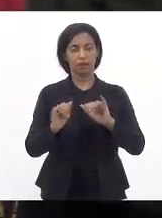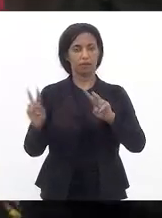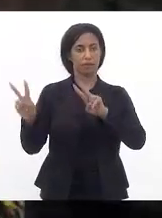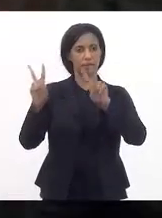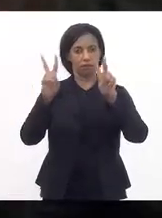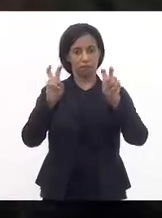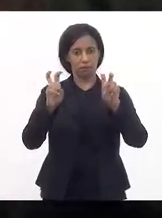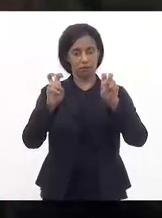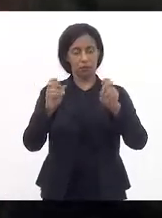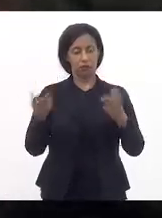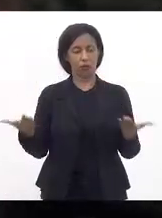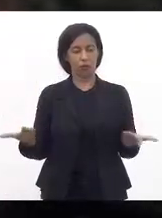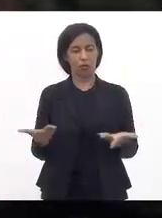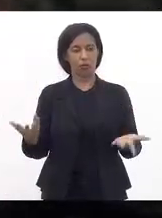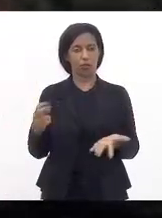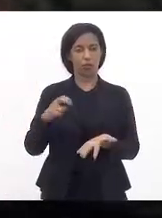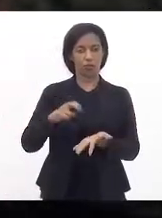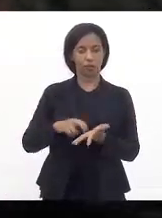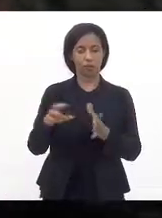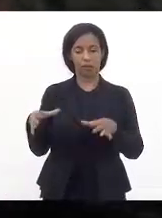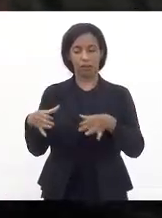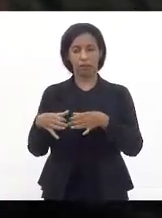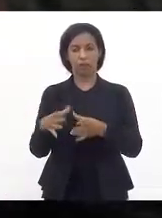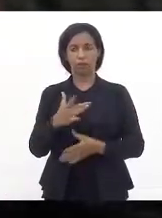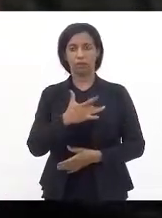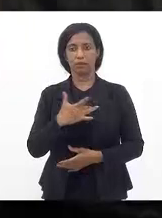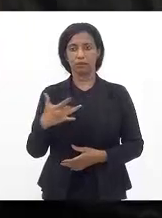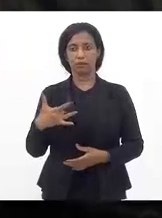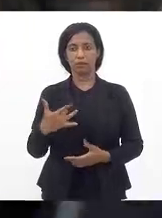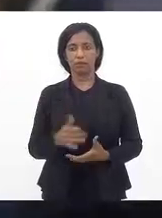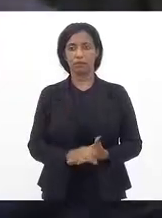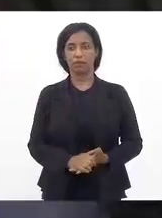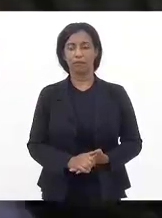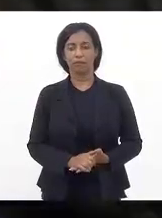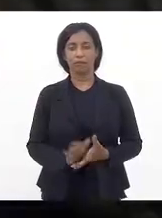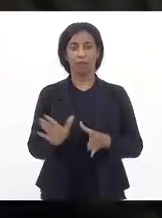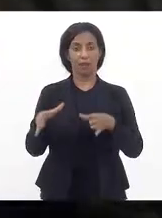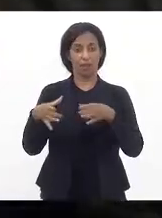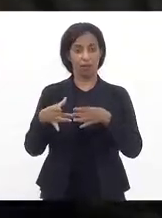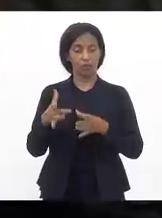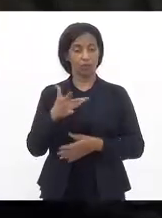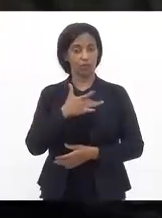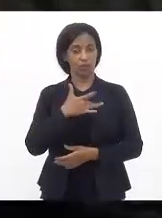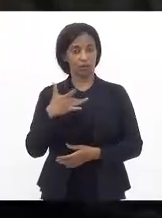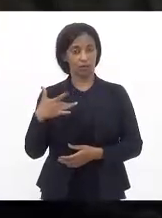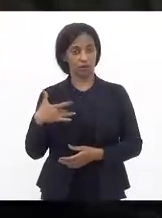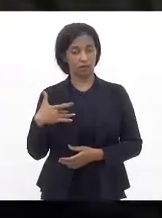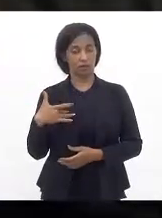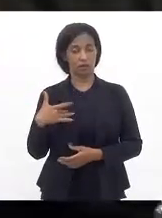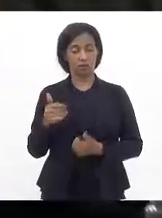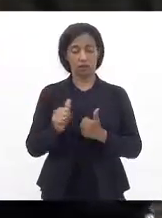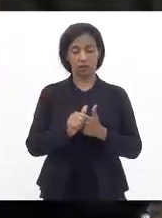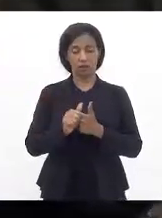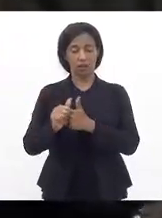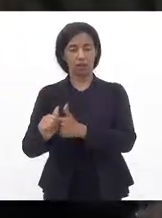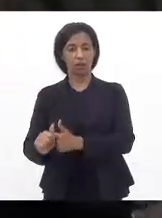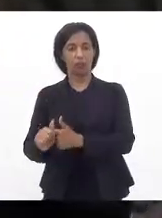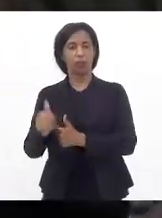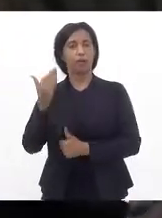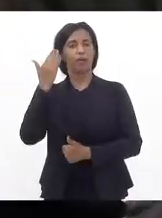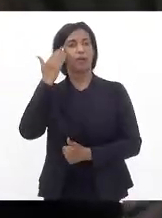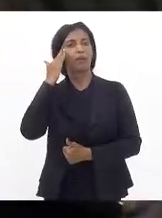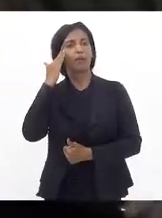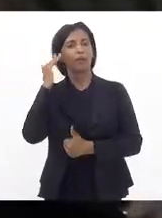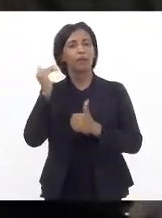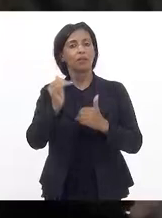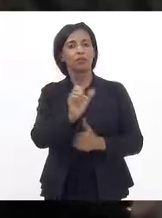tema foi debatido hoje na comissão de saúde a comissão de saúde e acompanha o entendimento